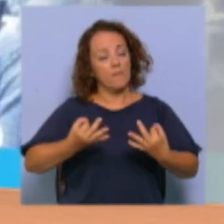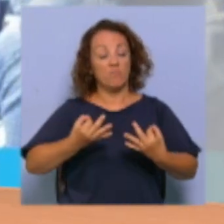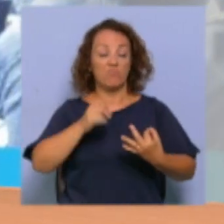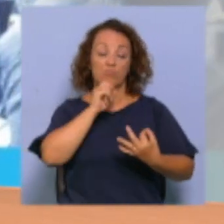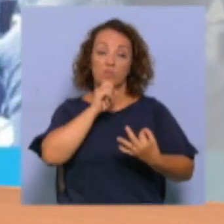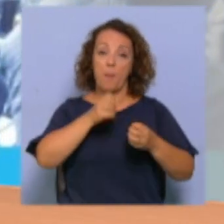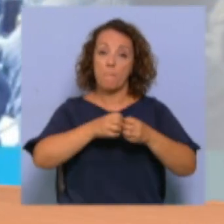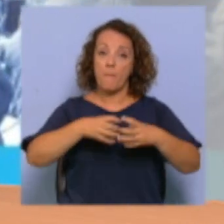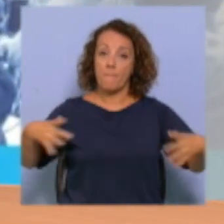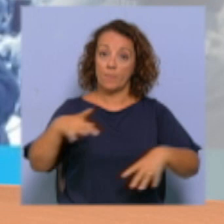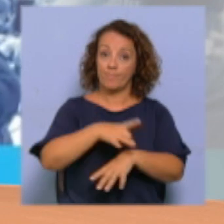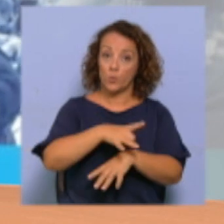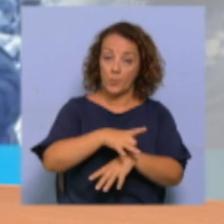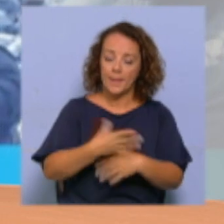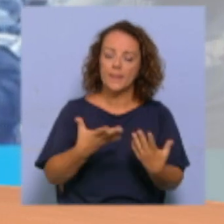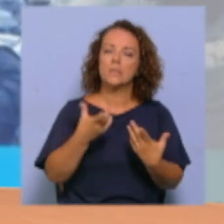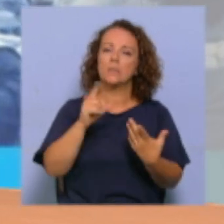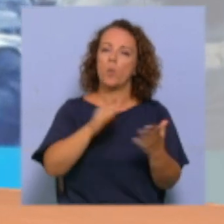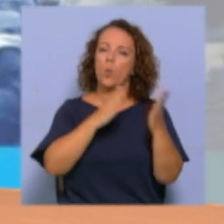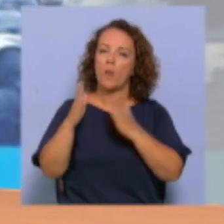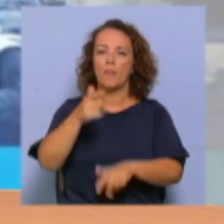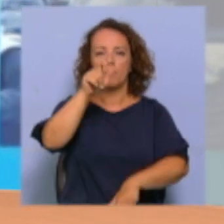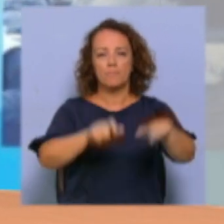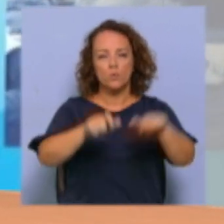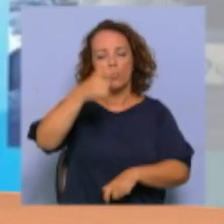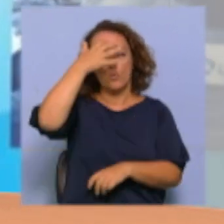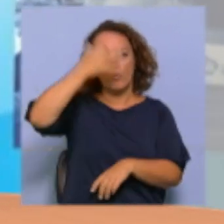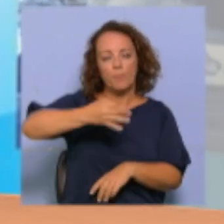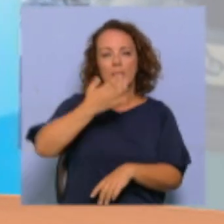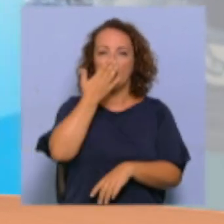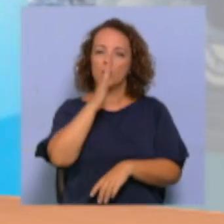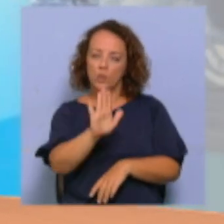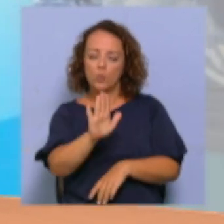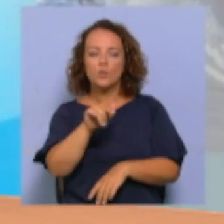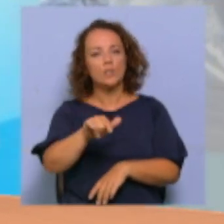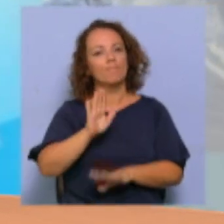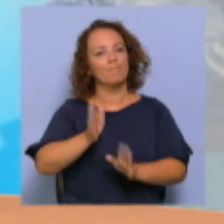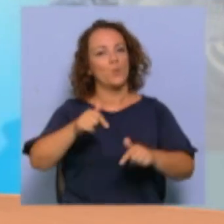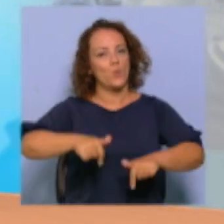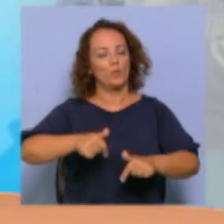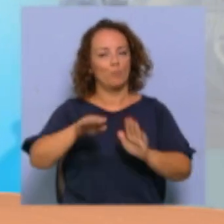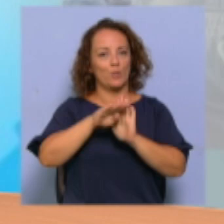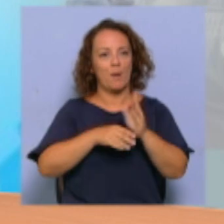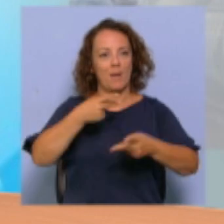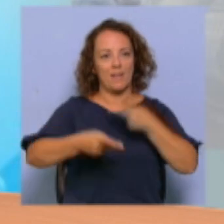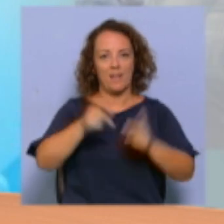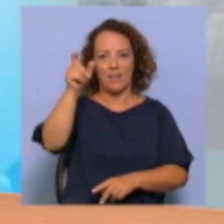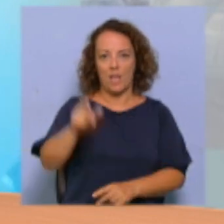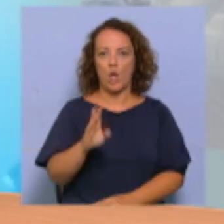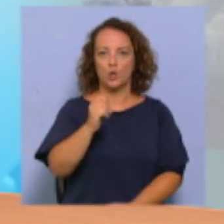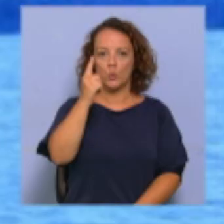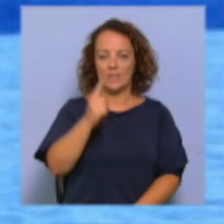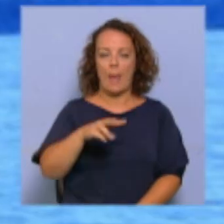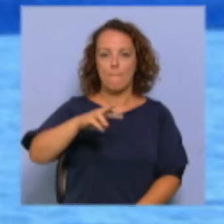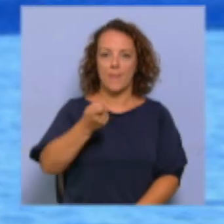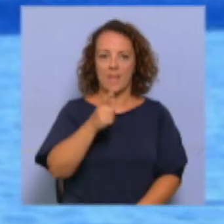casos, apela também a comportamentos e atitudes que queremos analisar hoje no programa Eclésia com José Miguel Sardica, que